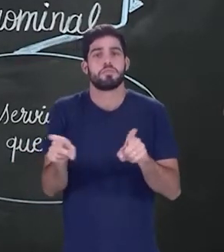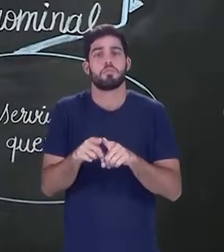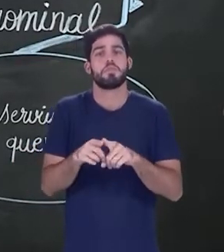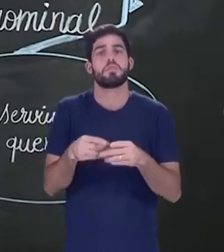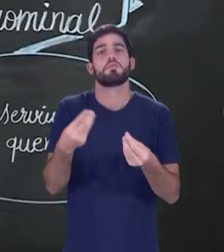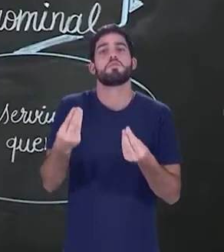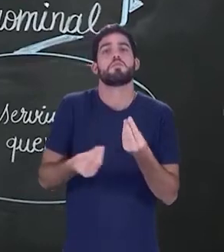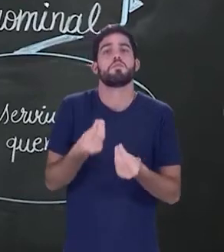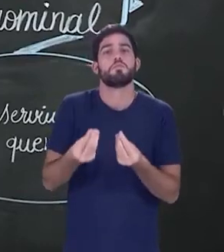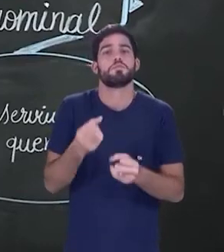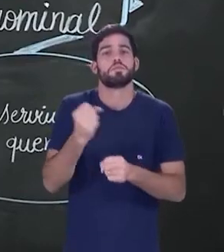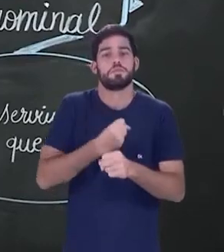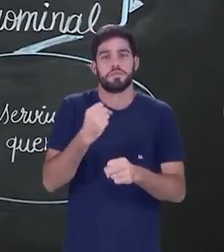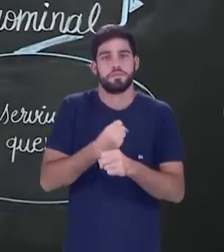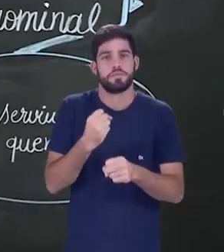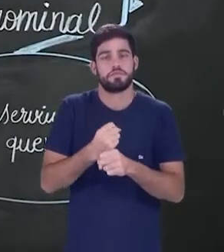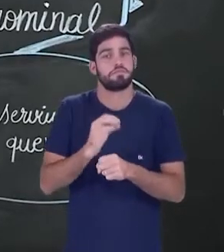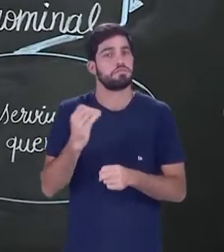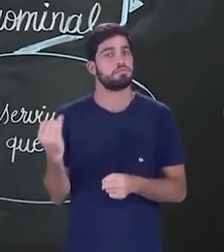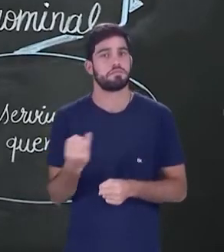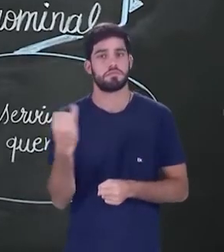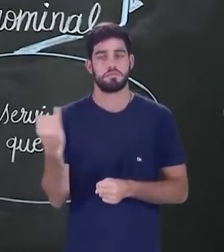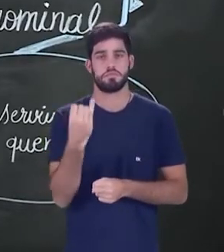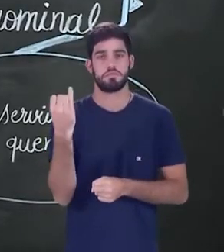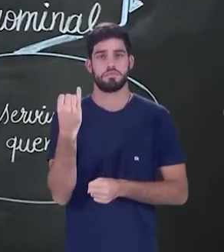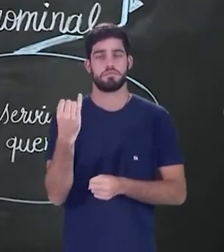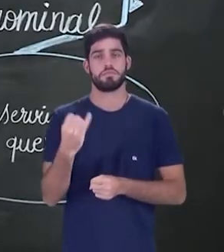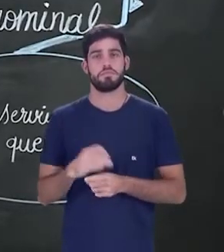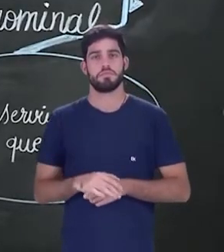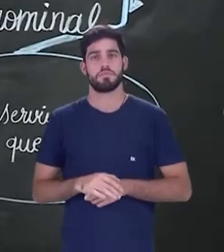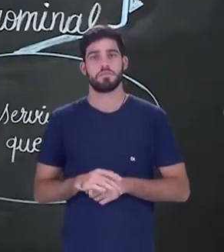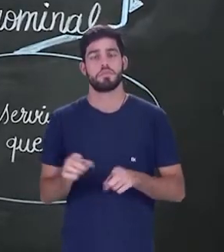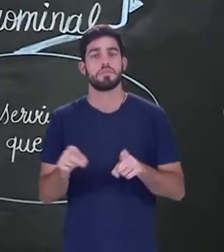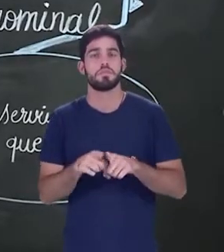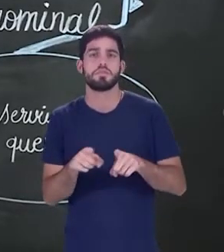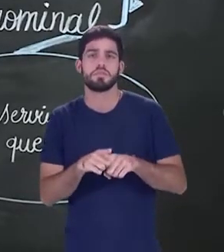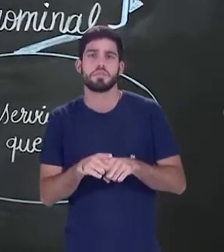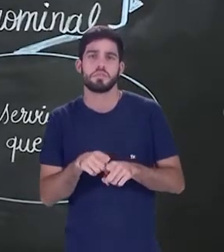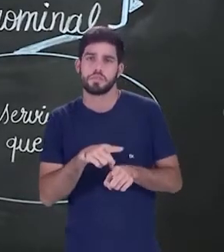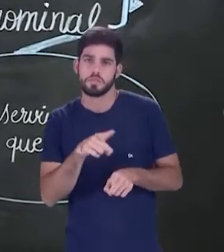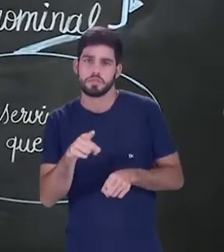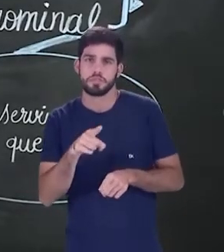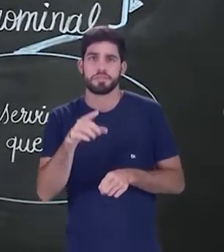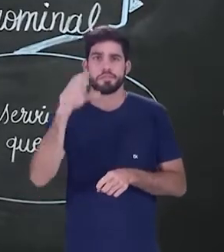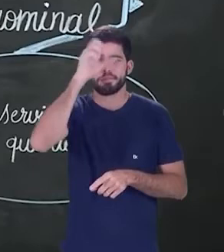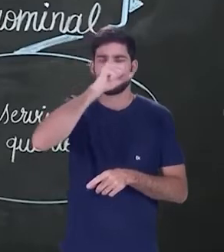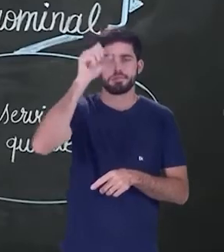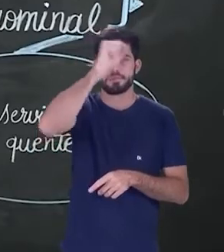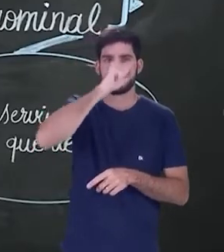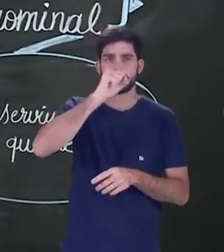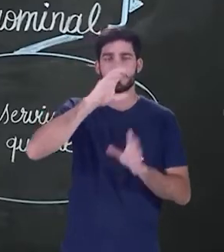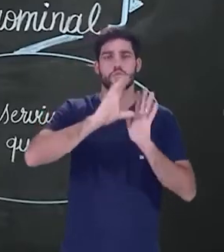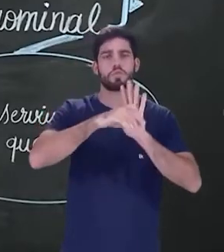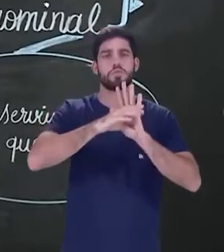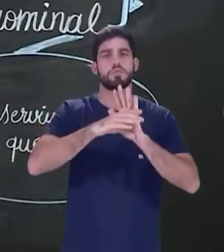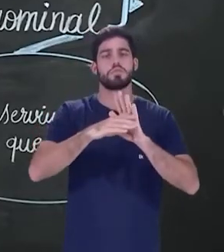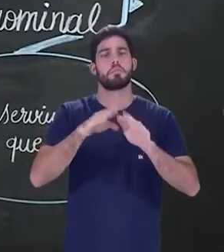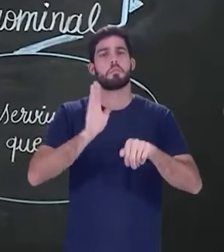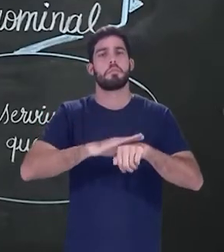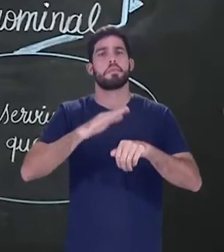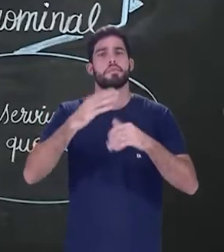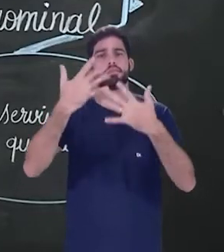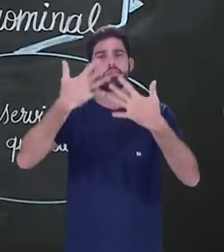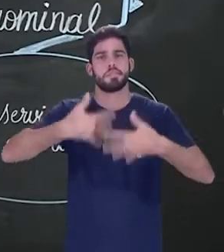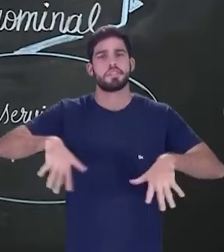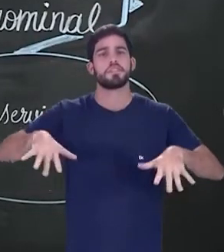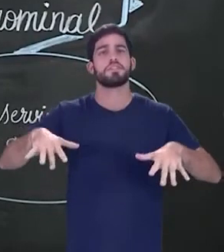predicado. Isso sim é fundamental. E isso é um tanto intuitivo, mas quando você aprende esses conceitos, isso se torna algo mais natural,